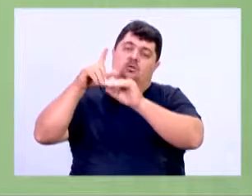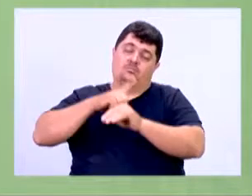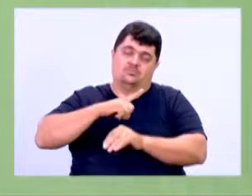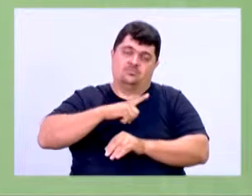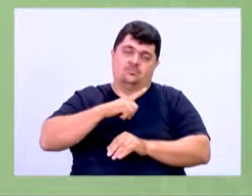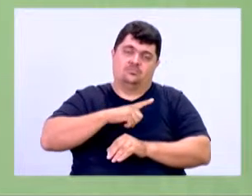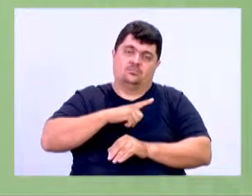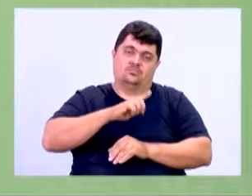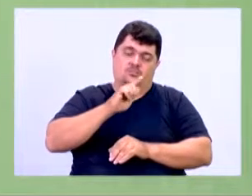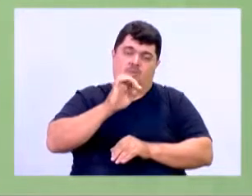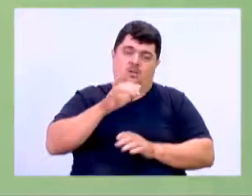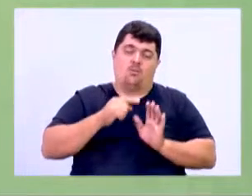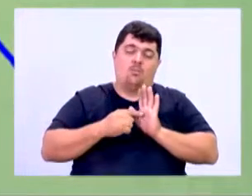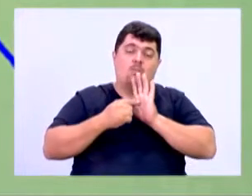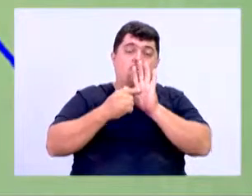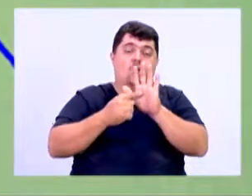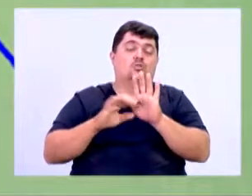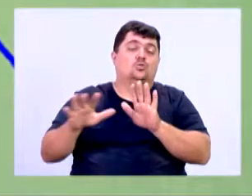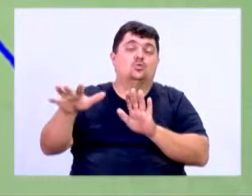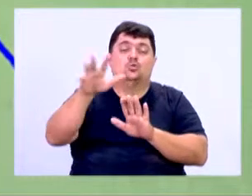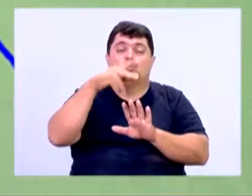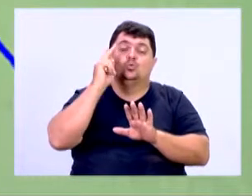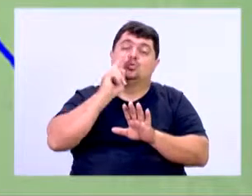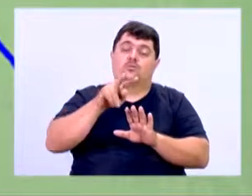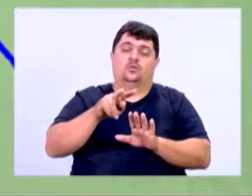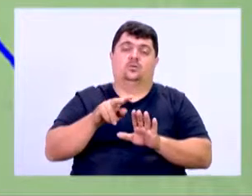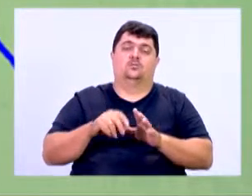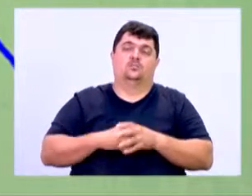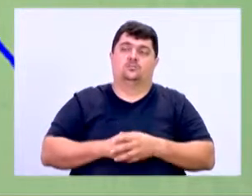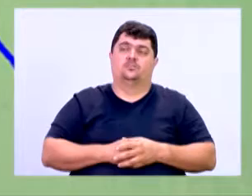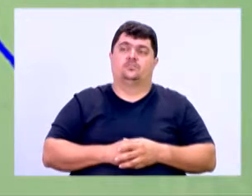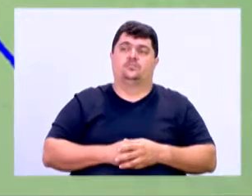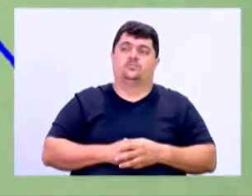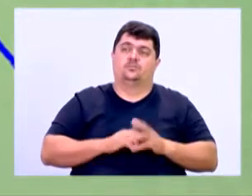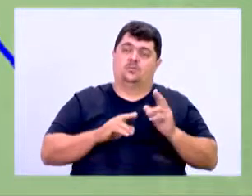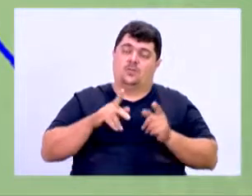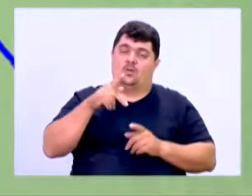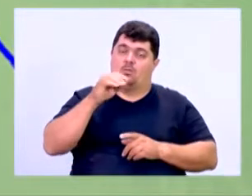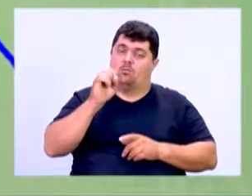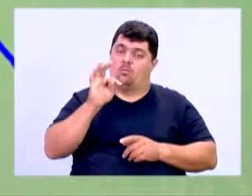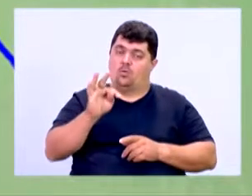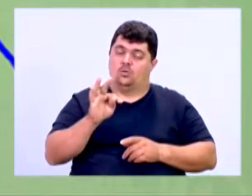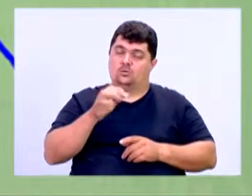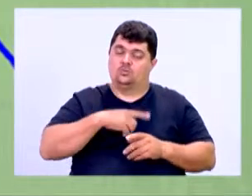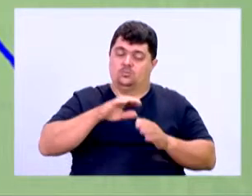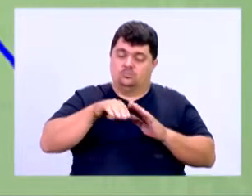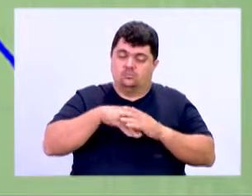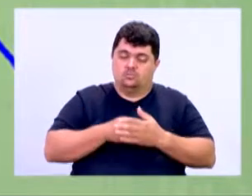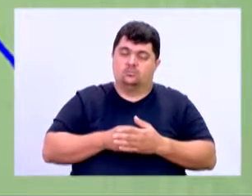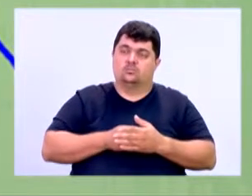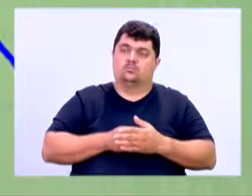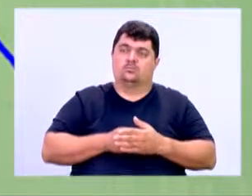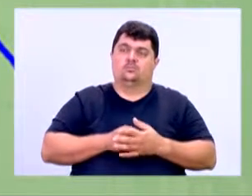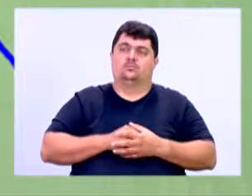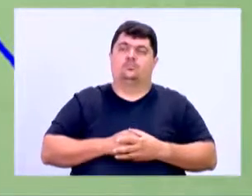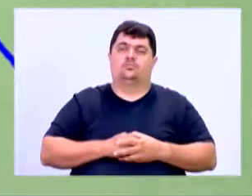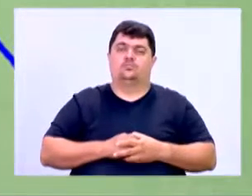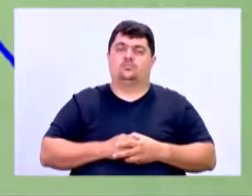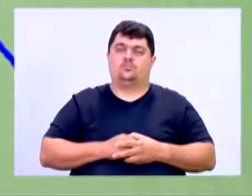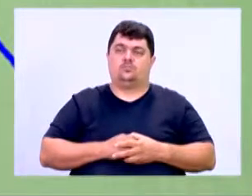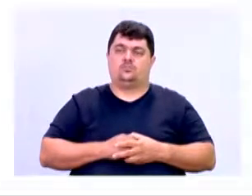essas informações exibidas aqui na minha URL, como você está vendo. Diferente do post. Então, se tratando de